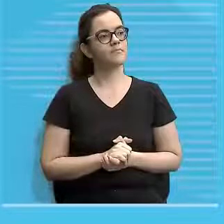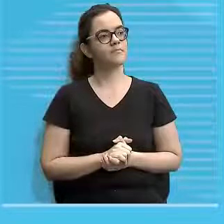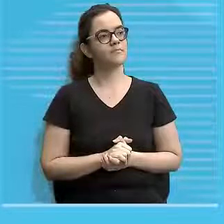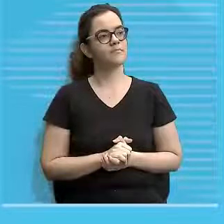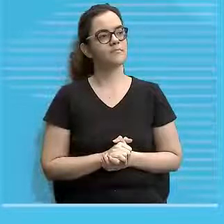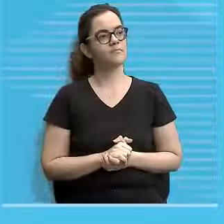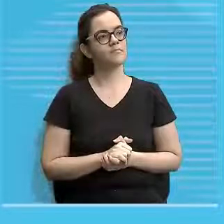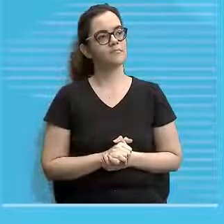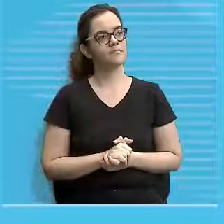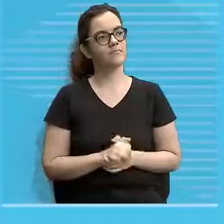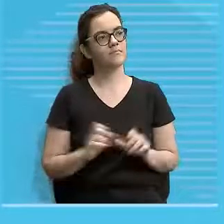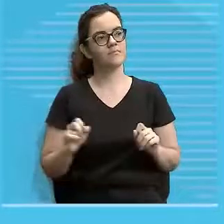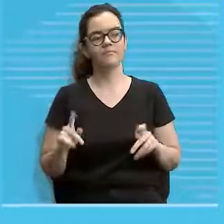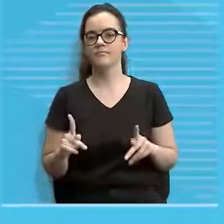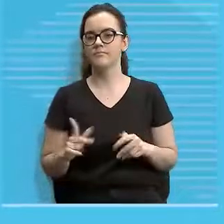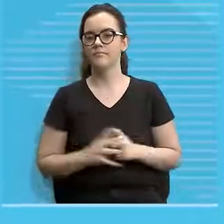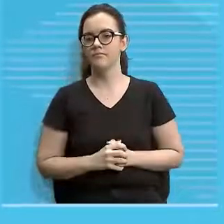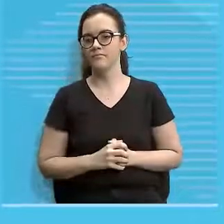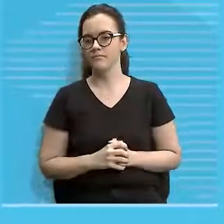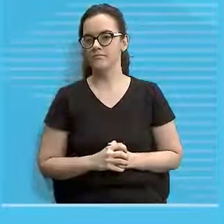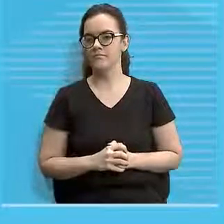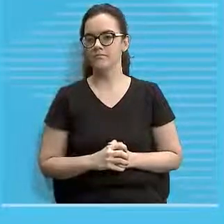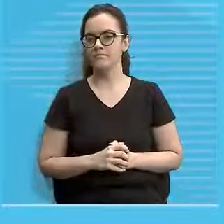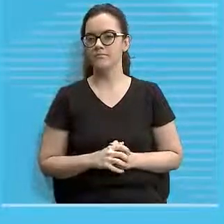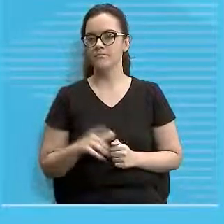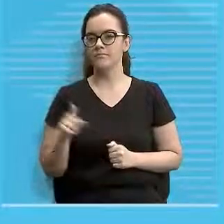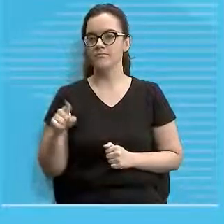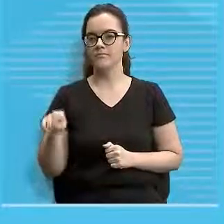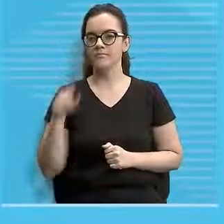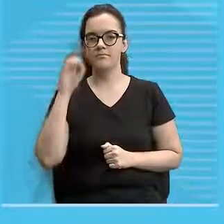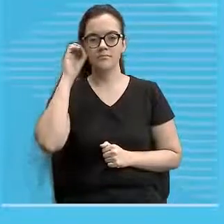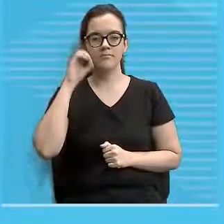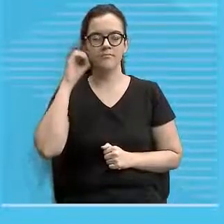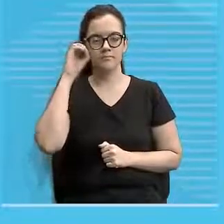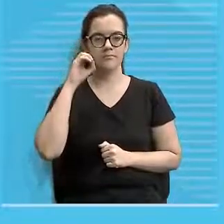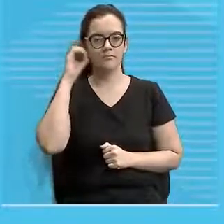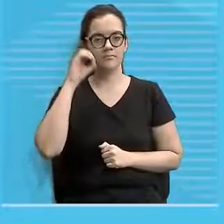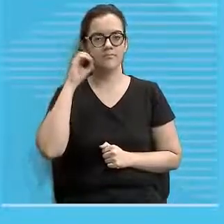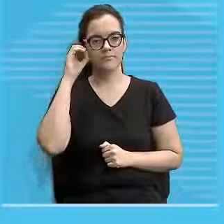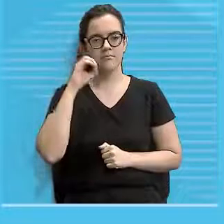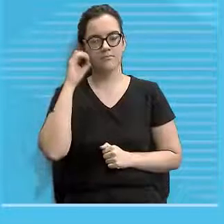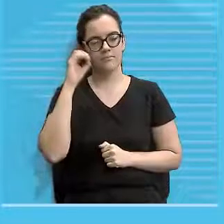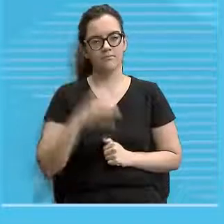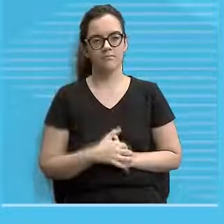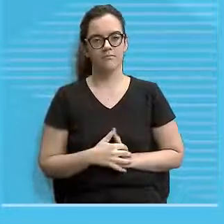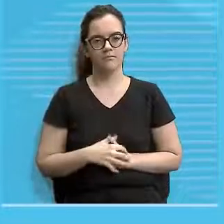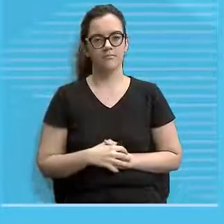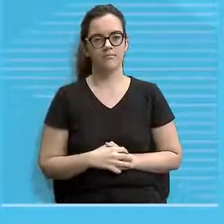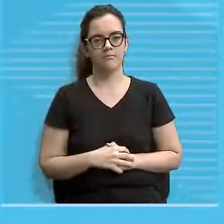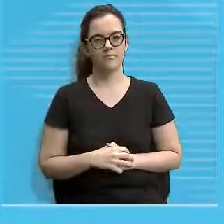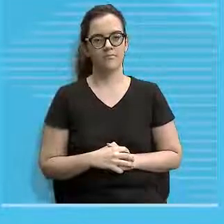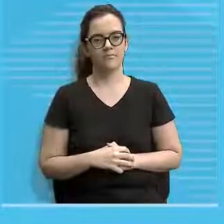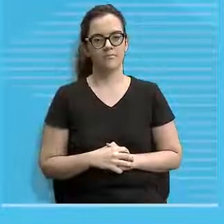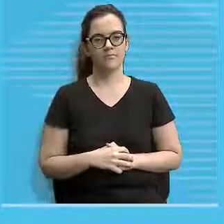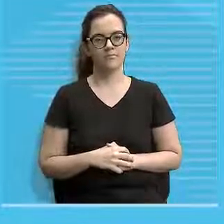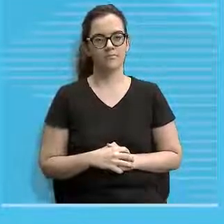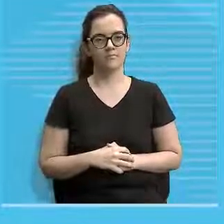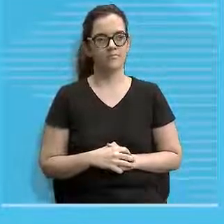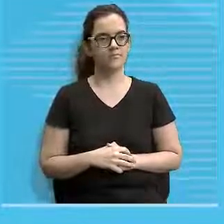a professora presencial aí de Oeiras? Apareçam aqui no nosso bate-papo. Eu vou deixar aqui